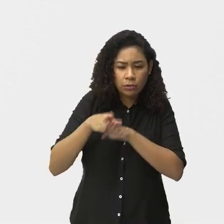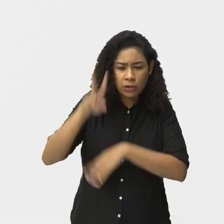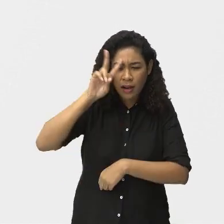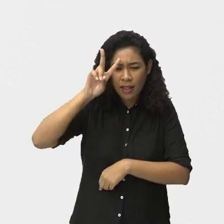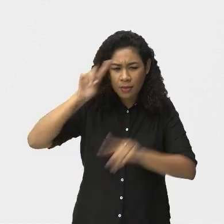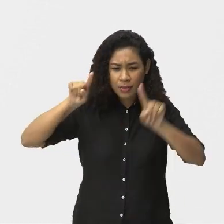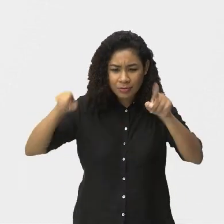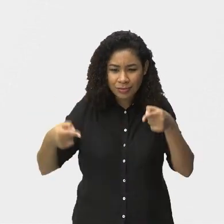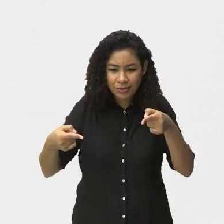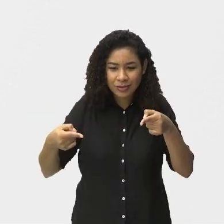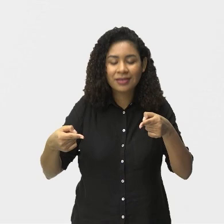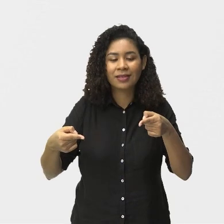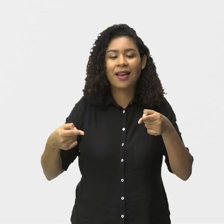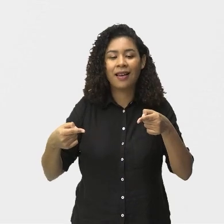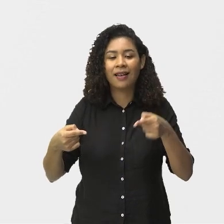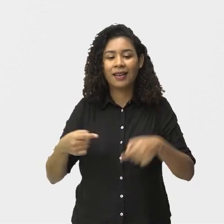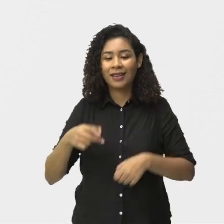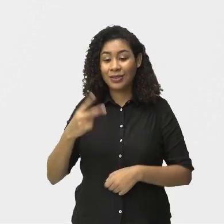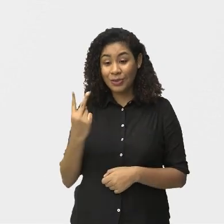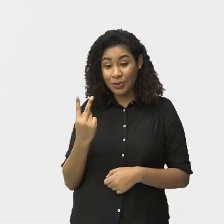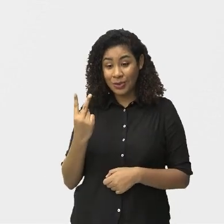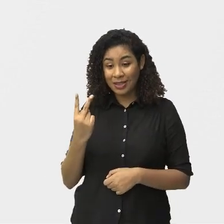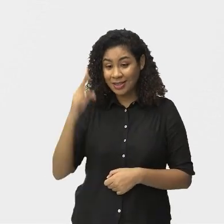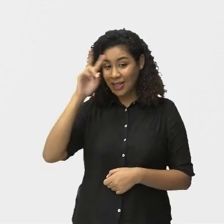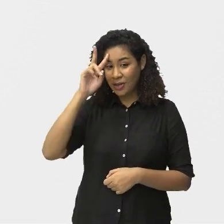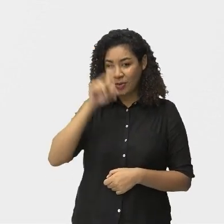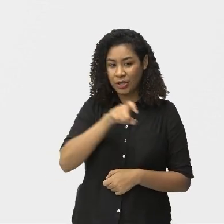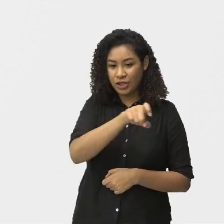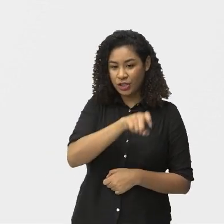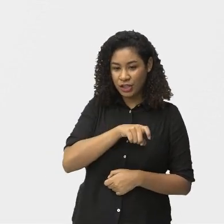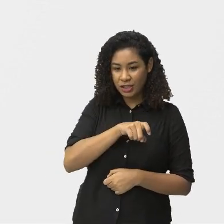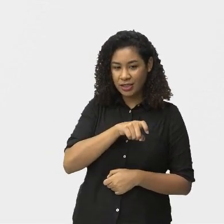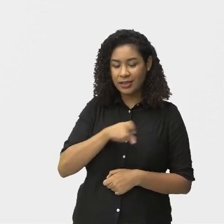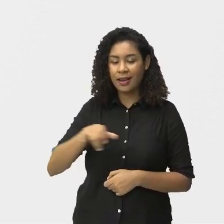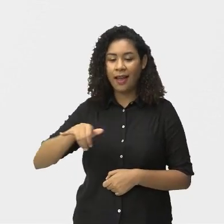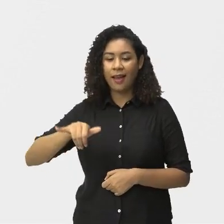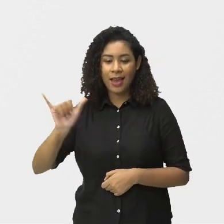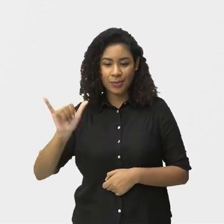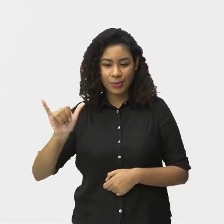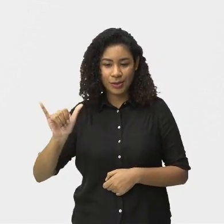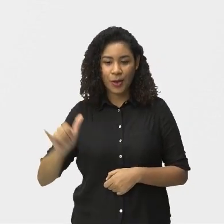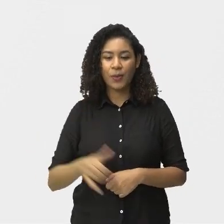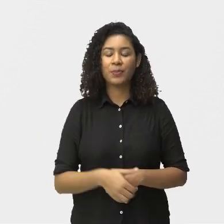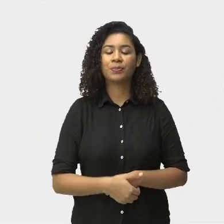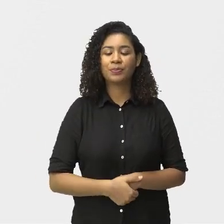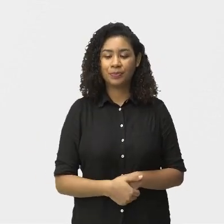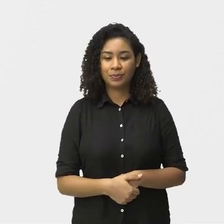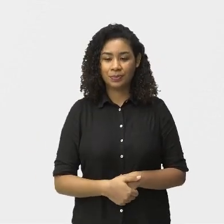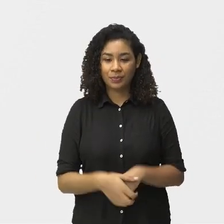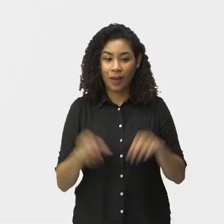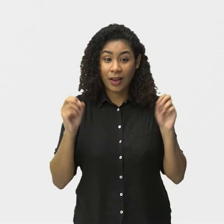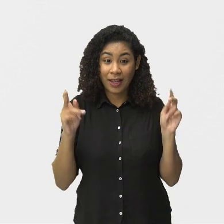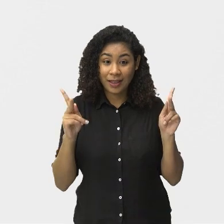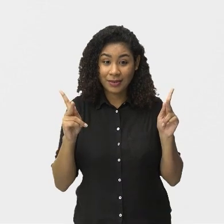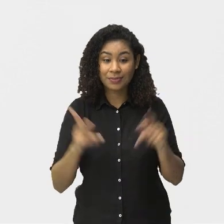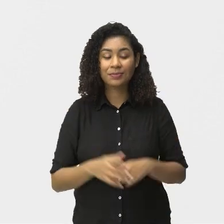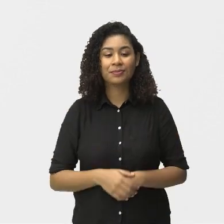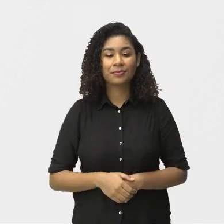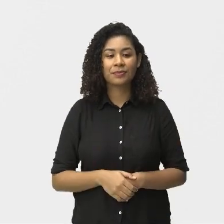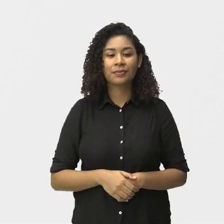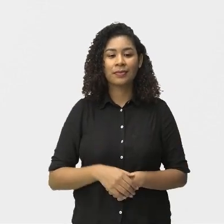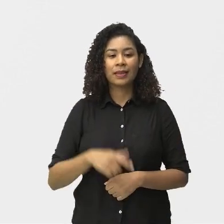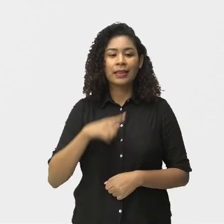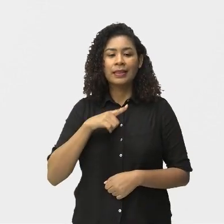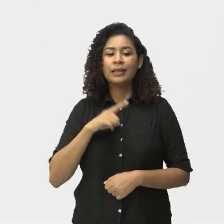do ponto P, que são duas, né? Coordenada x e coordenada y, tá certo? E aqui no